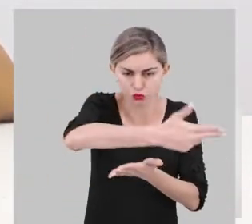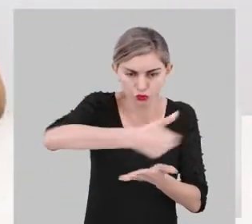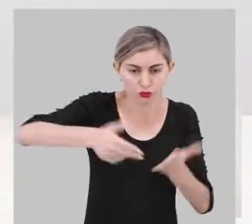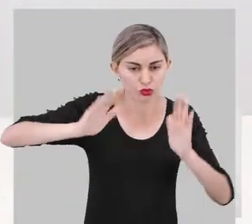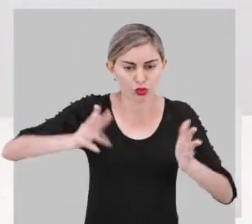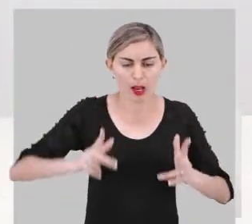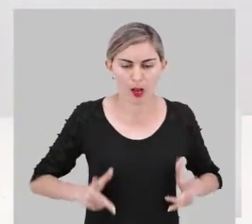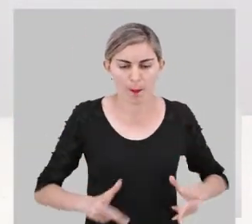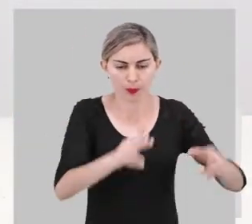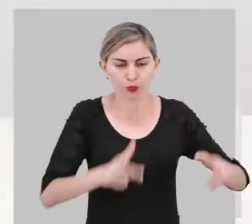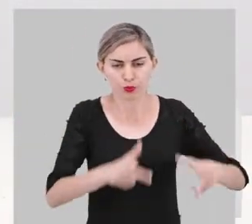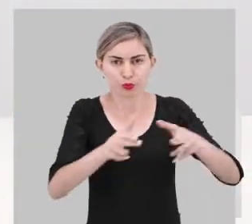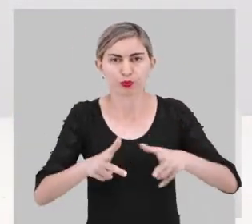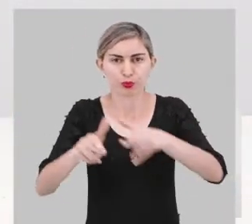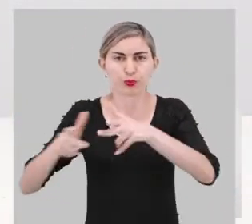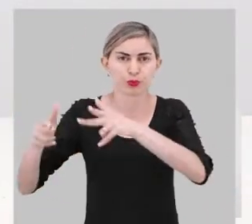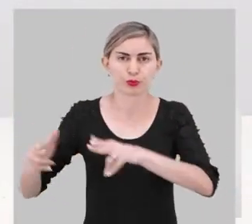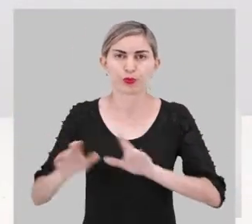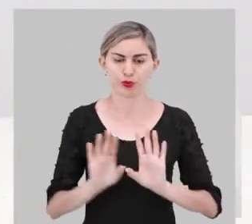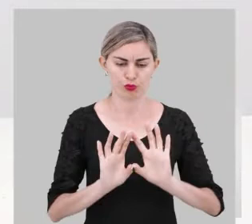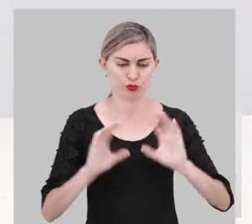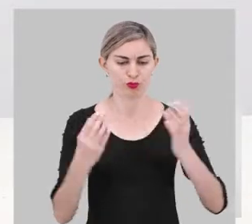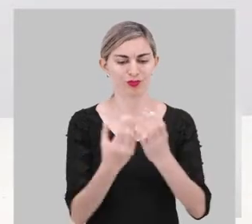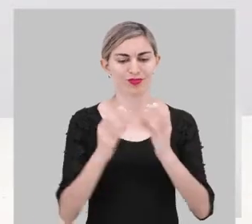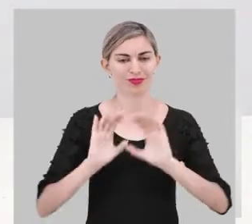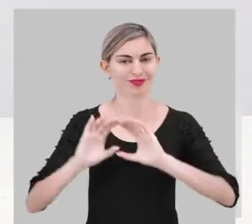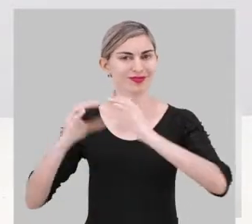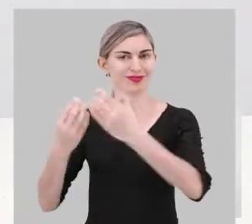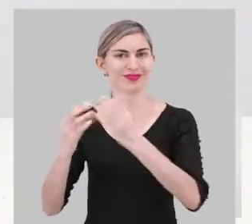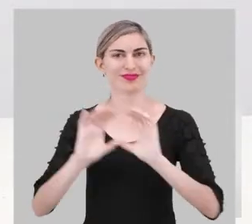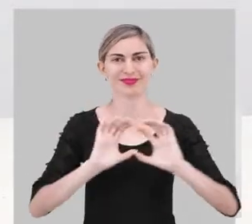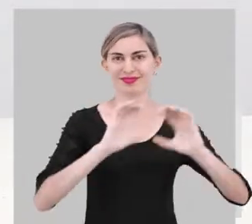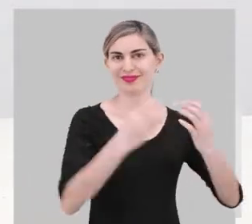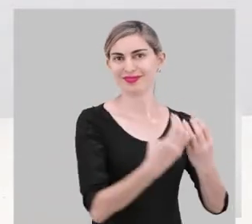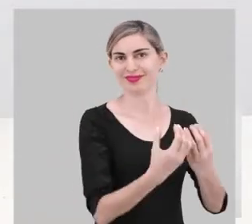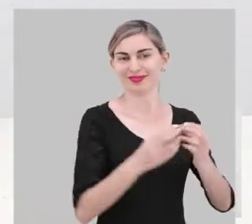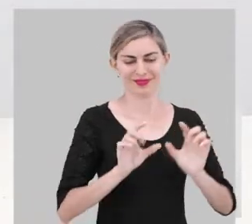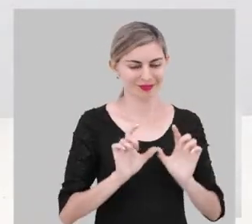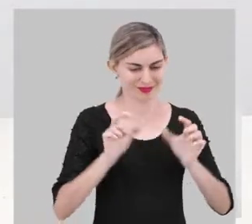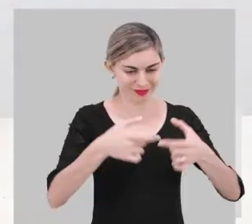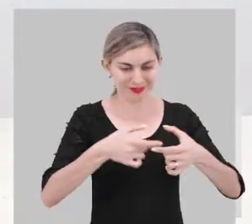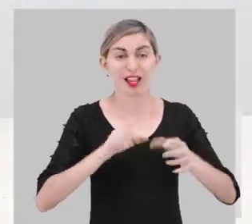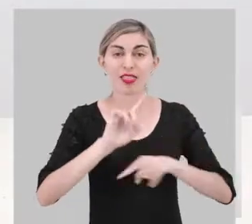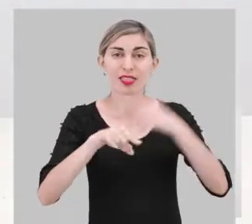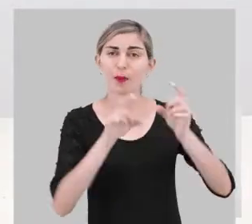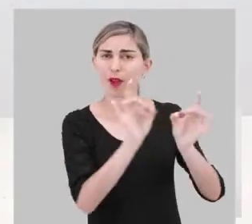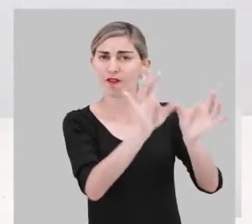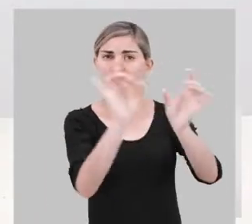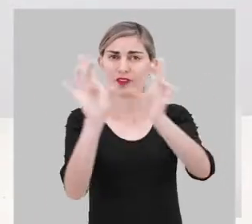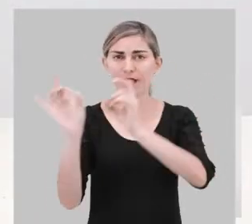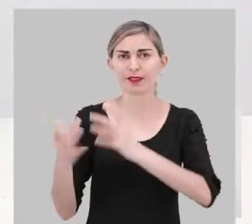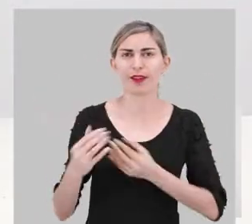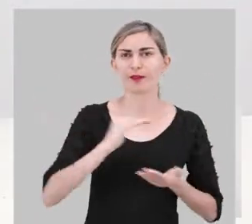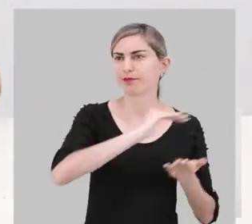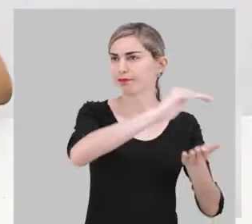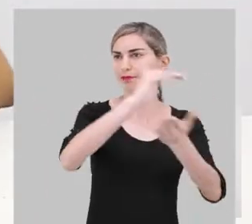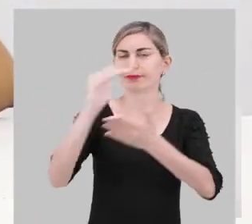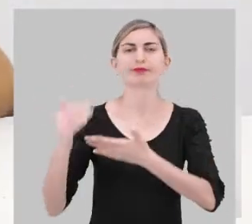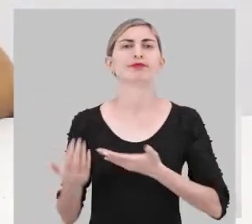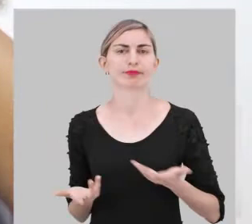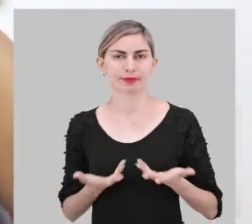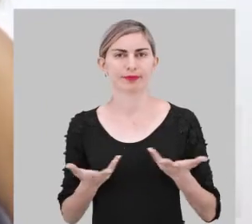impressão, ela é cortada e monta-se a embalagem que se quer depois vender e entregar aos clientes.